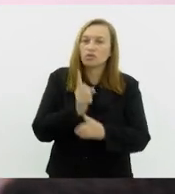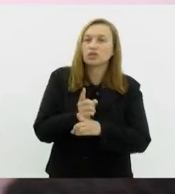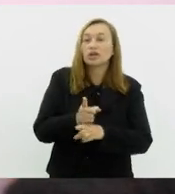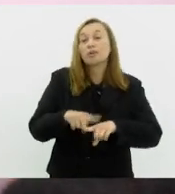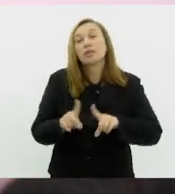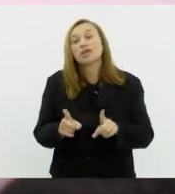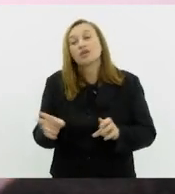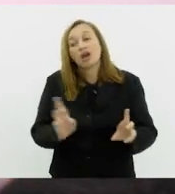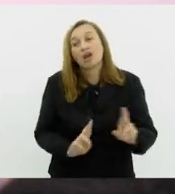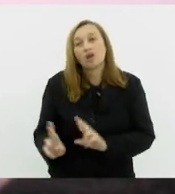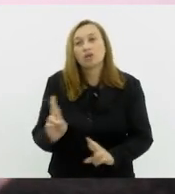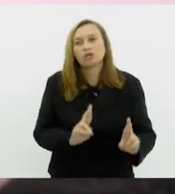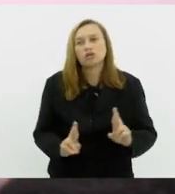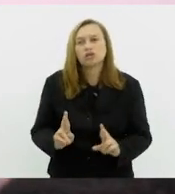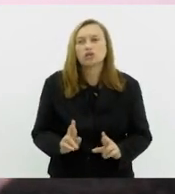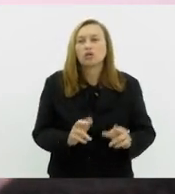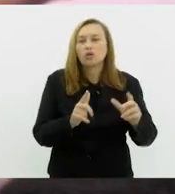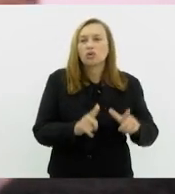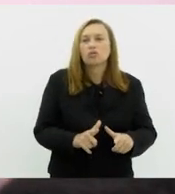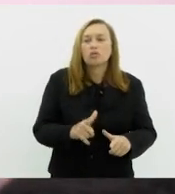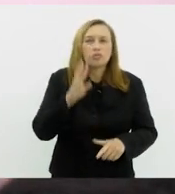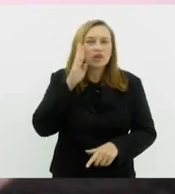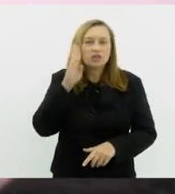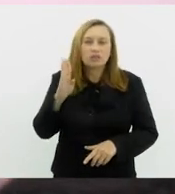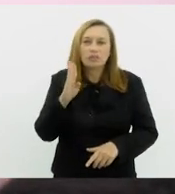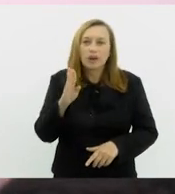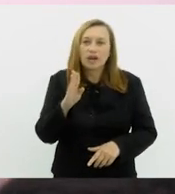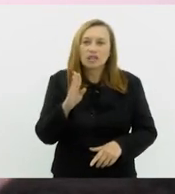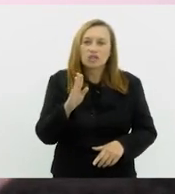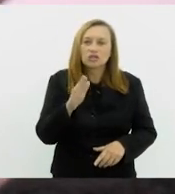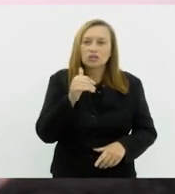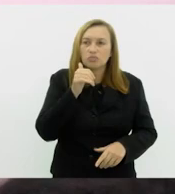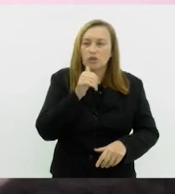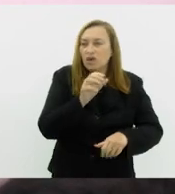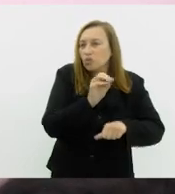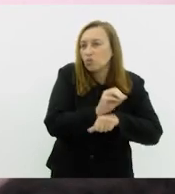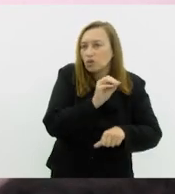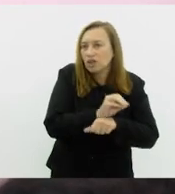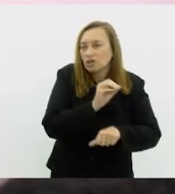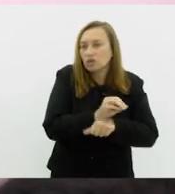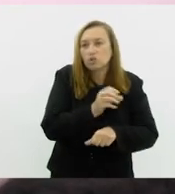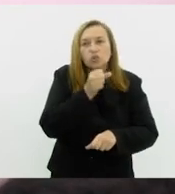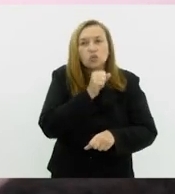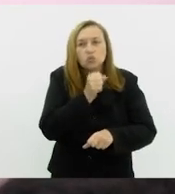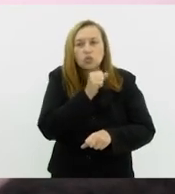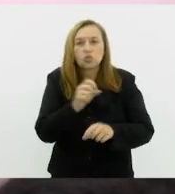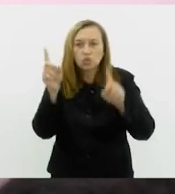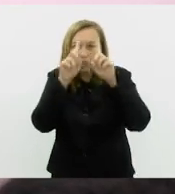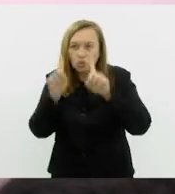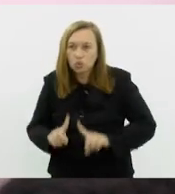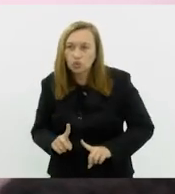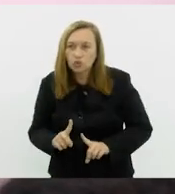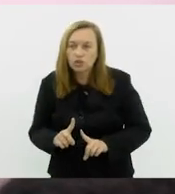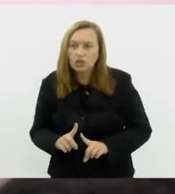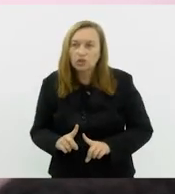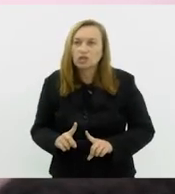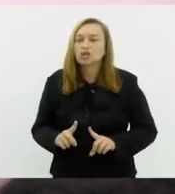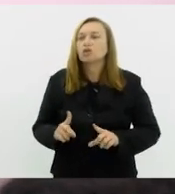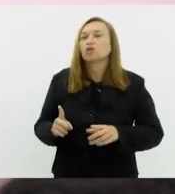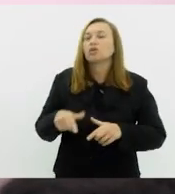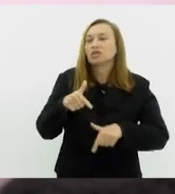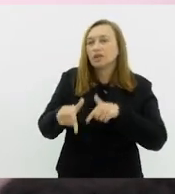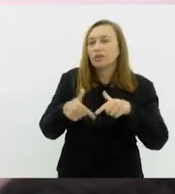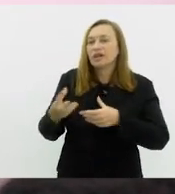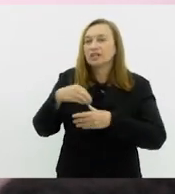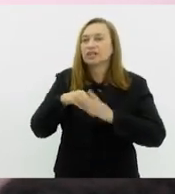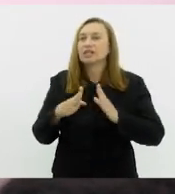gente vai relacionar onde as principais cuidadoras estão, sejam elas de pessoas idosas, sejam elas de pessoas com deficiências, sejam as empregadas domésticas,